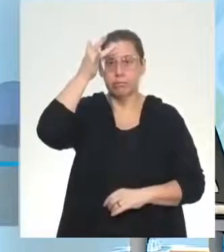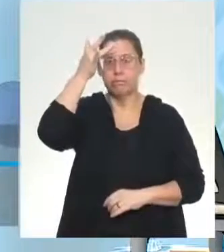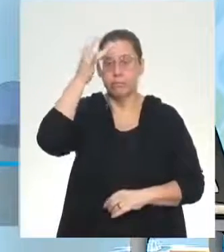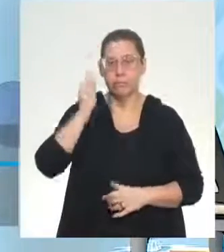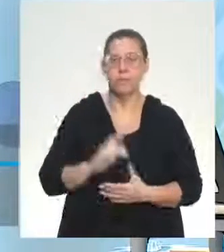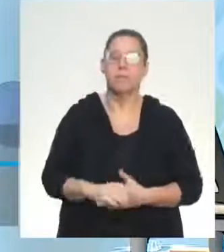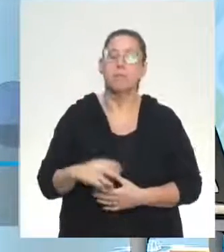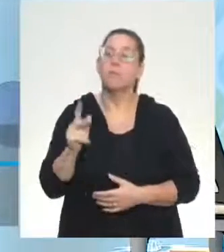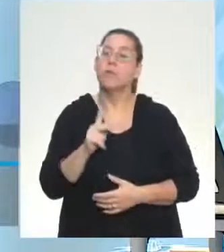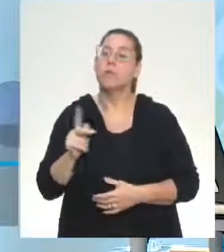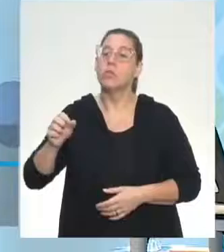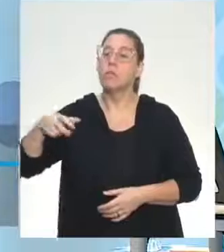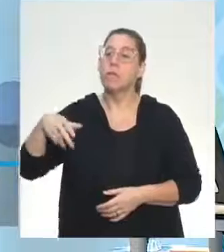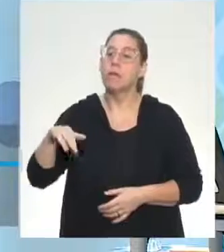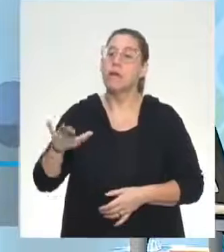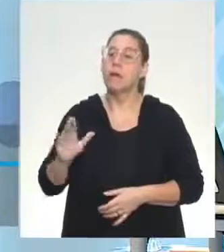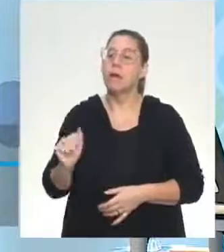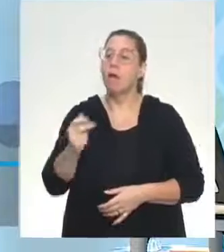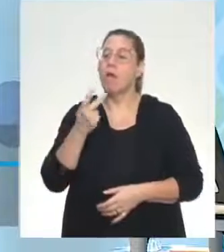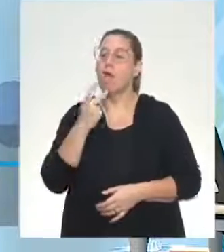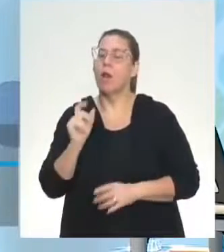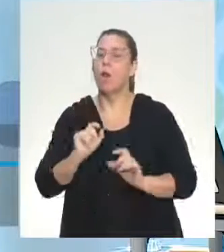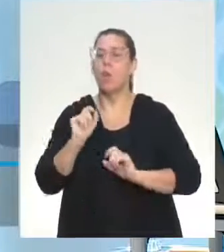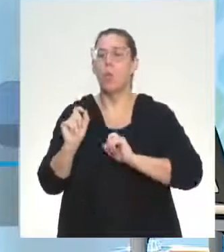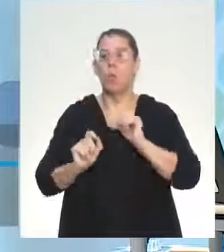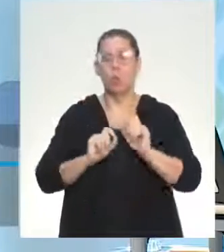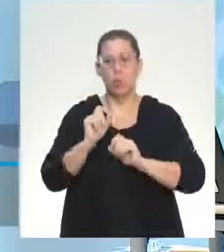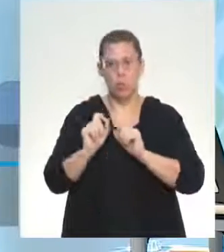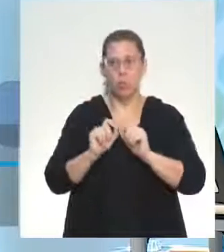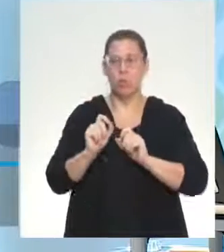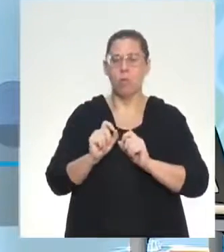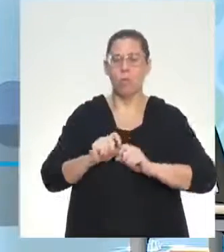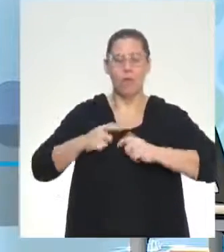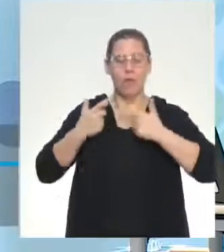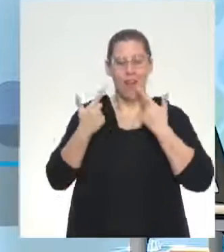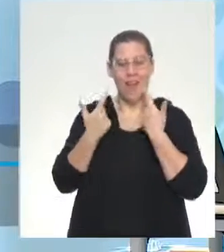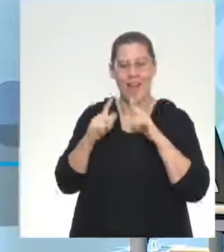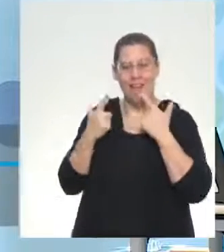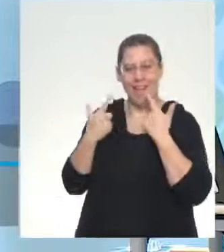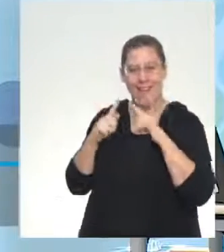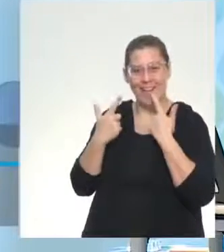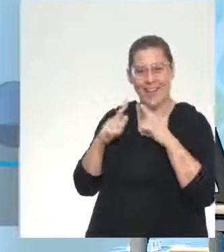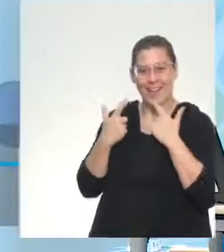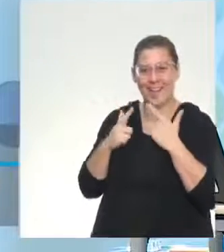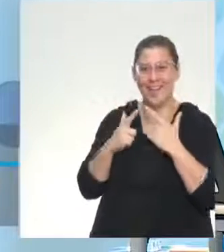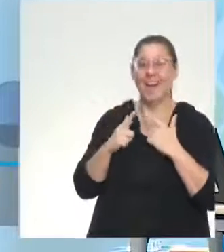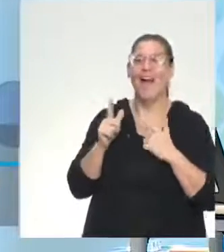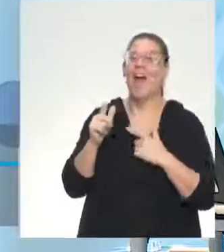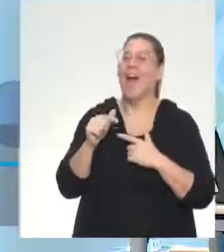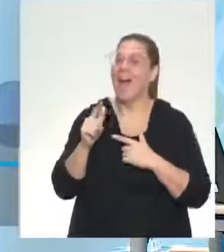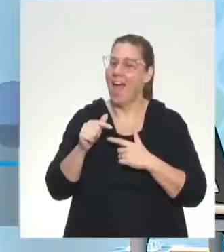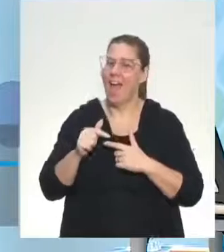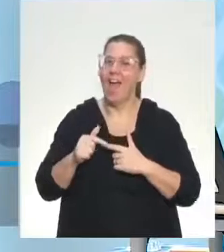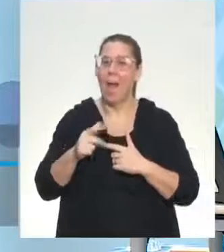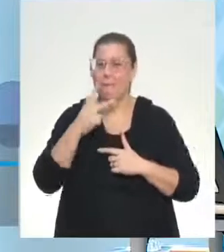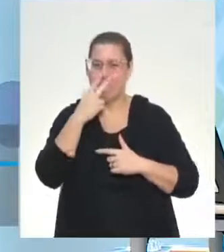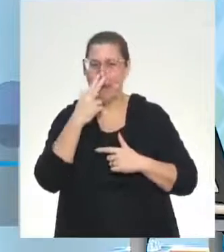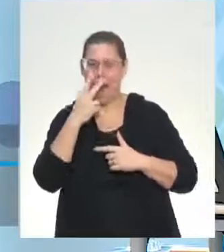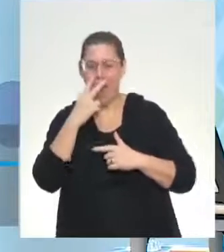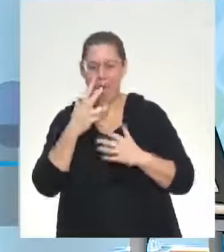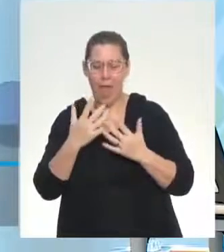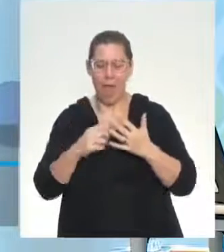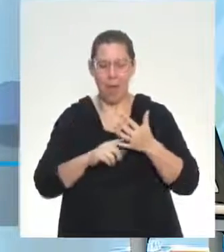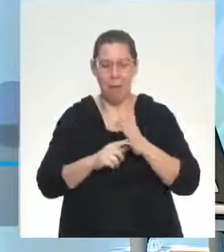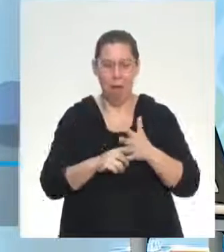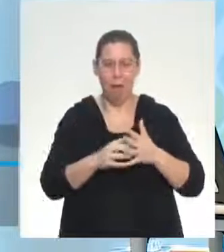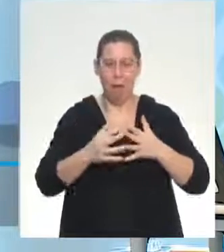professora Maria diz aqui, ela dá uma bela gargalhada e diz, é uma engrenagem girando e